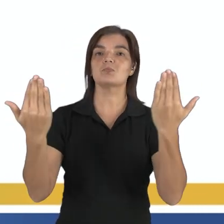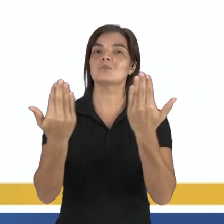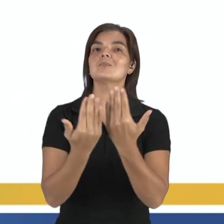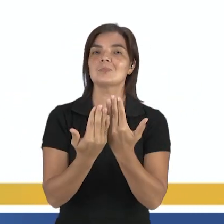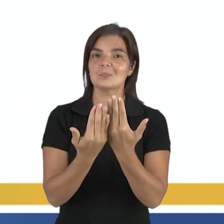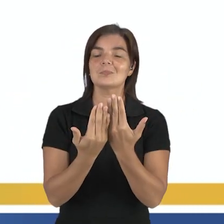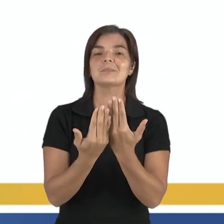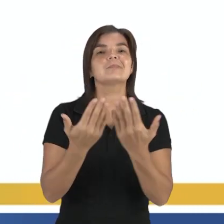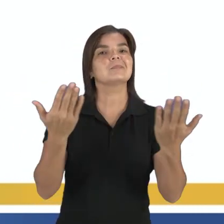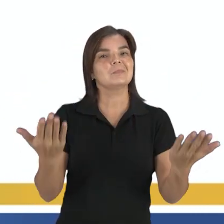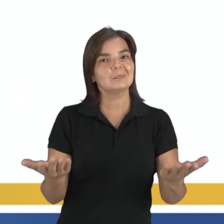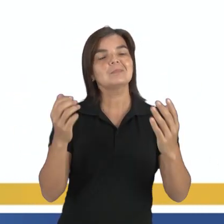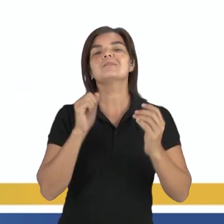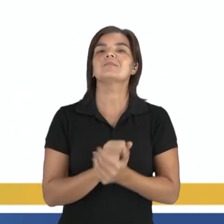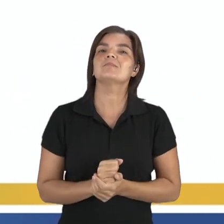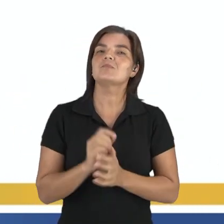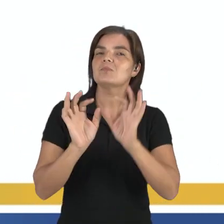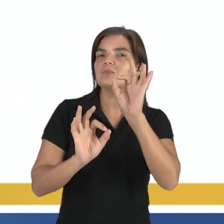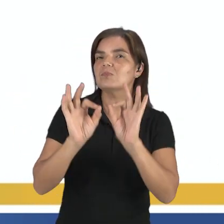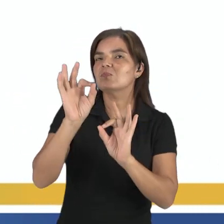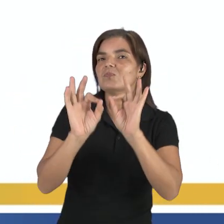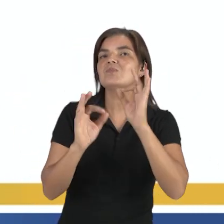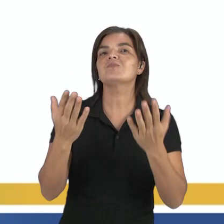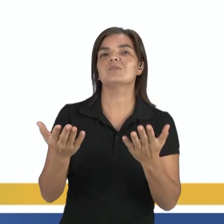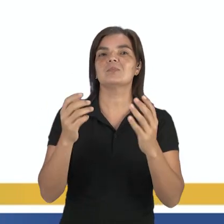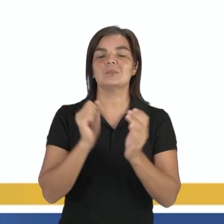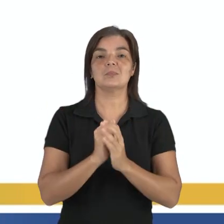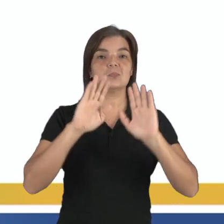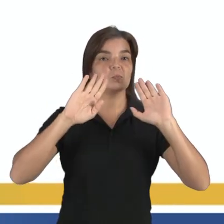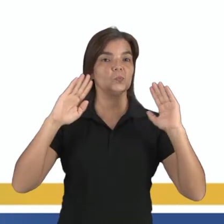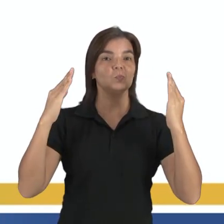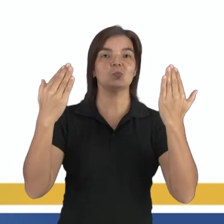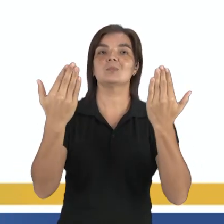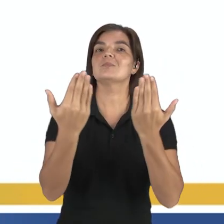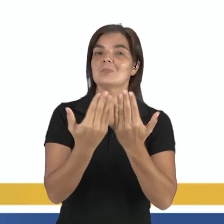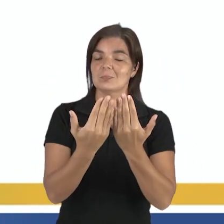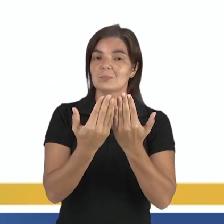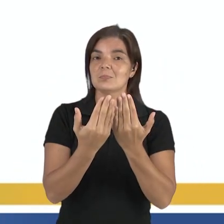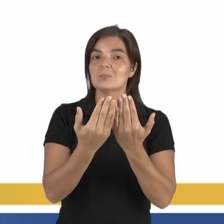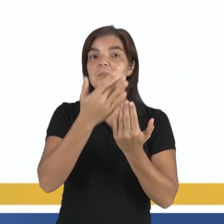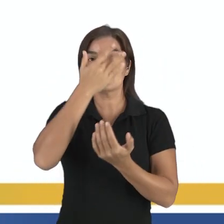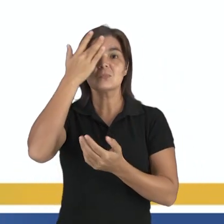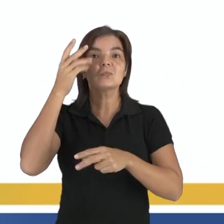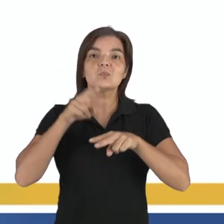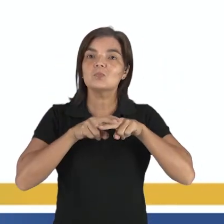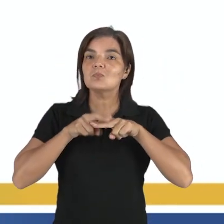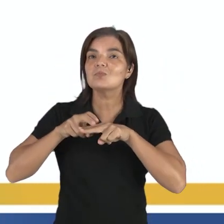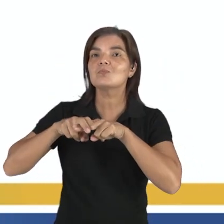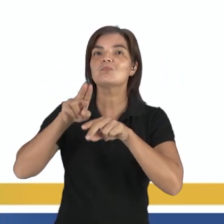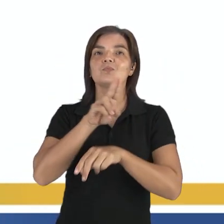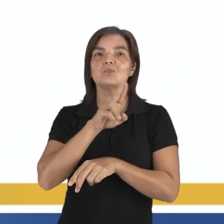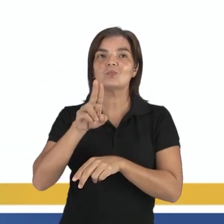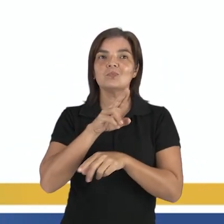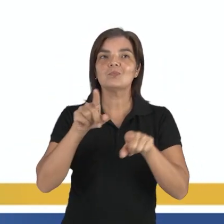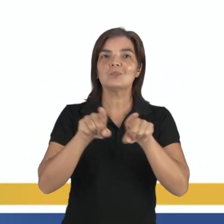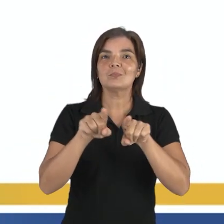do palco. Gente, esse formato ao redor do palco, onde a plateia sentava, se